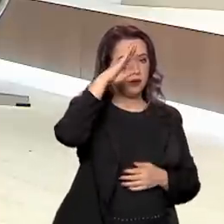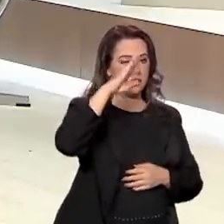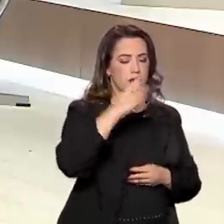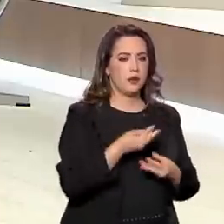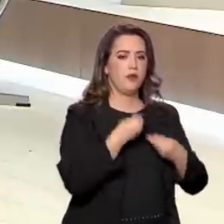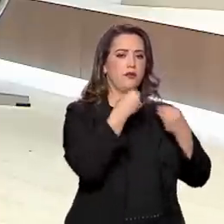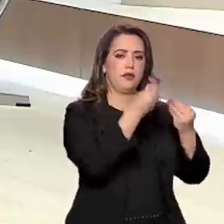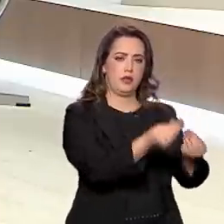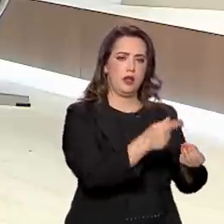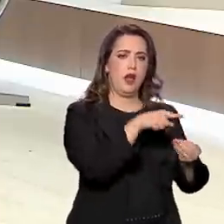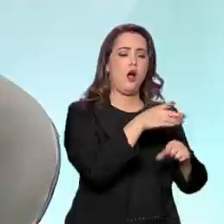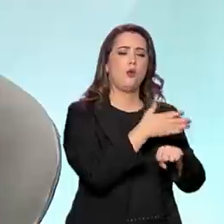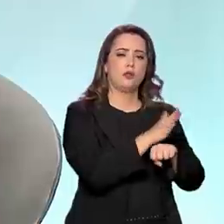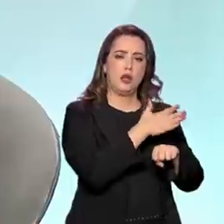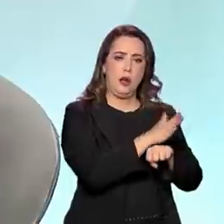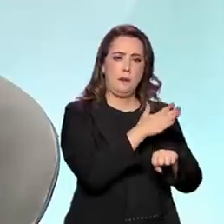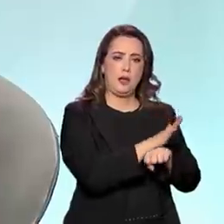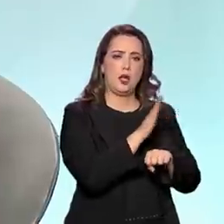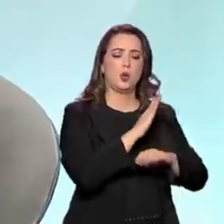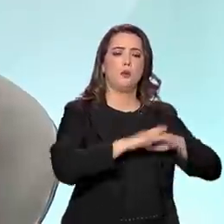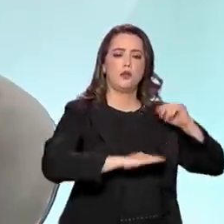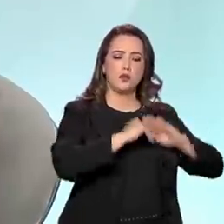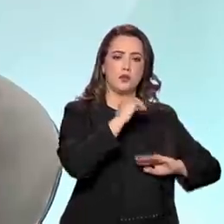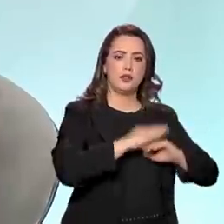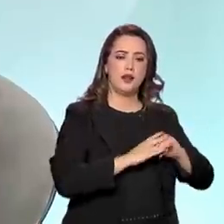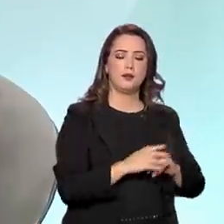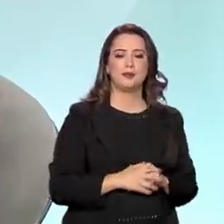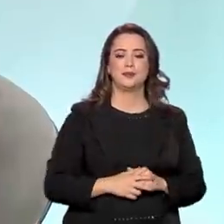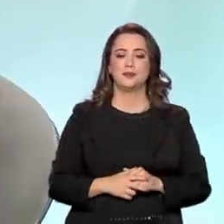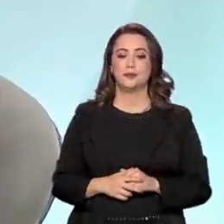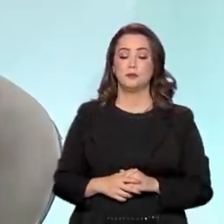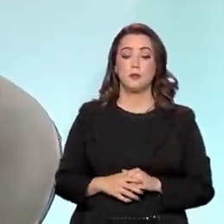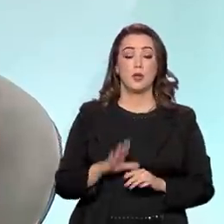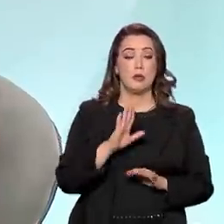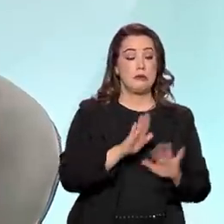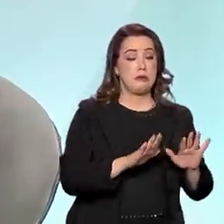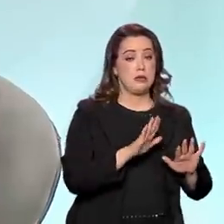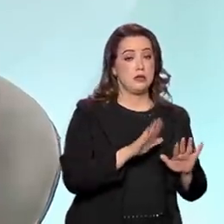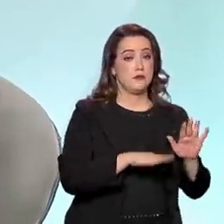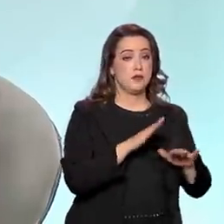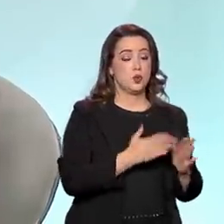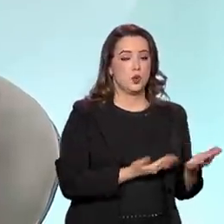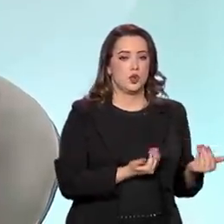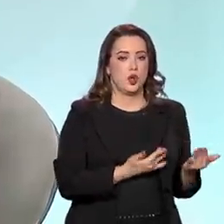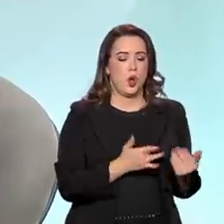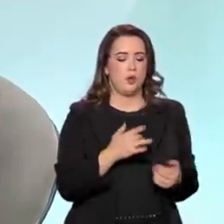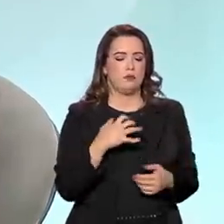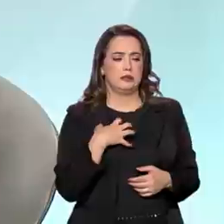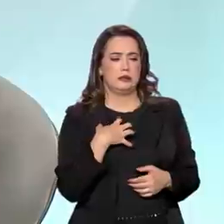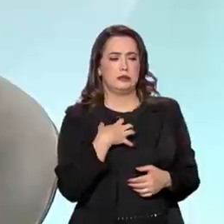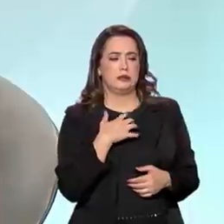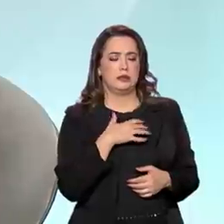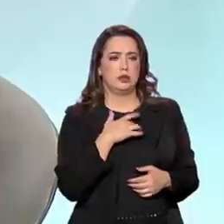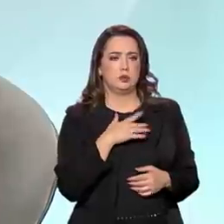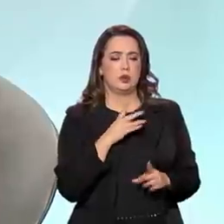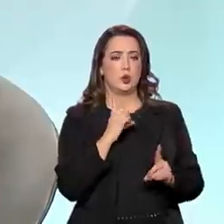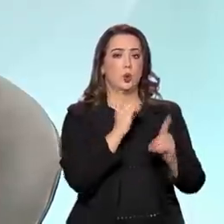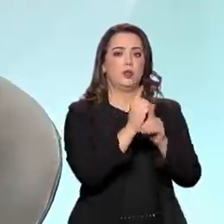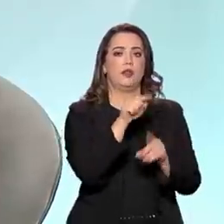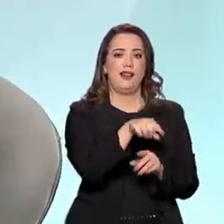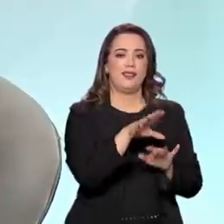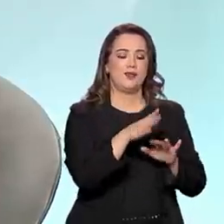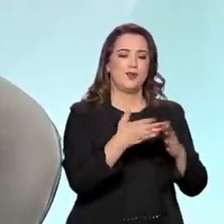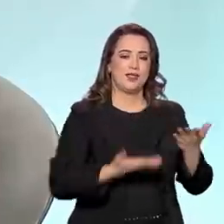qualificação para ele uma experiência que ele possa aproveitar isso aí é muito jovem ficou apreensivos de que vai